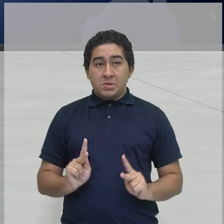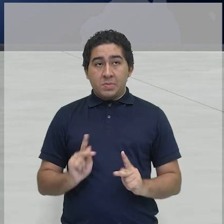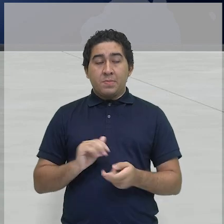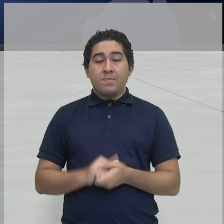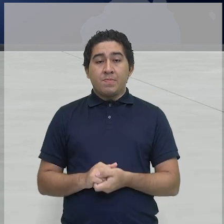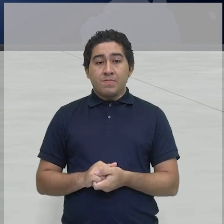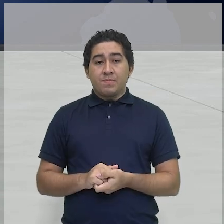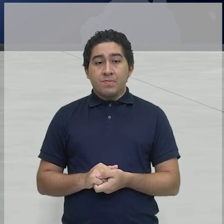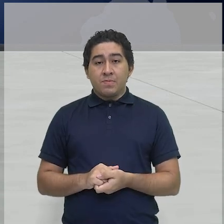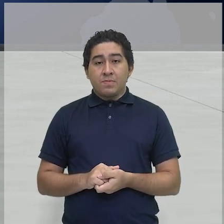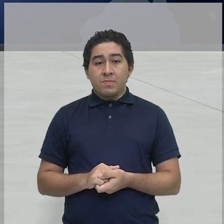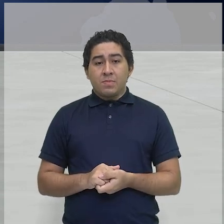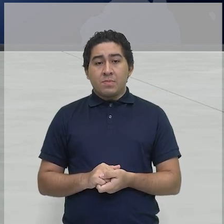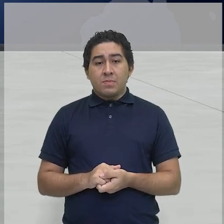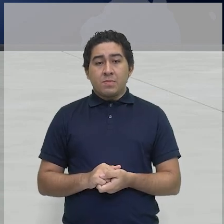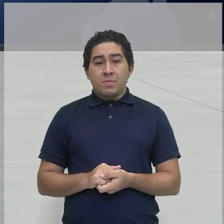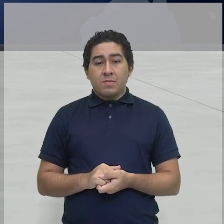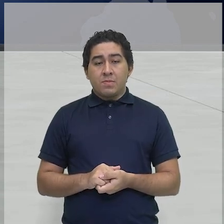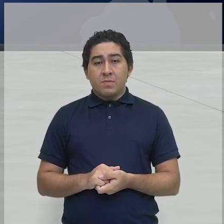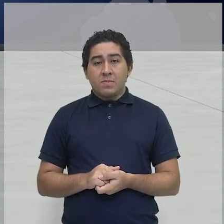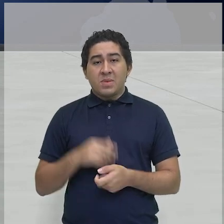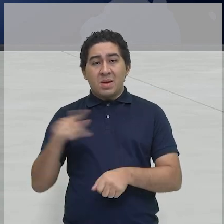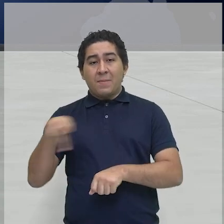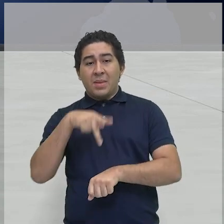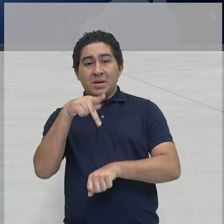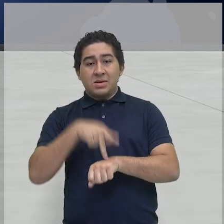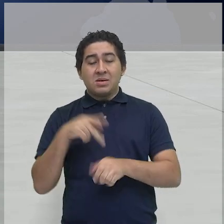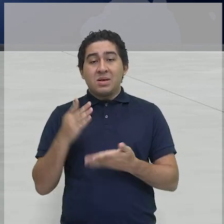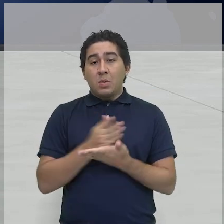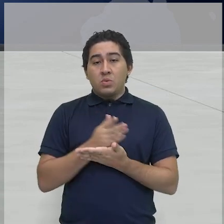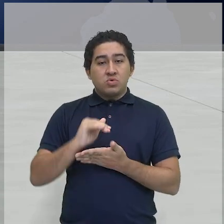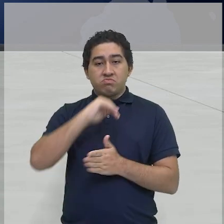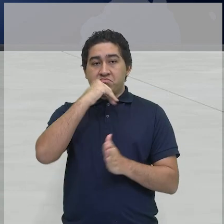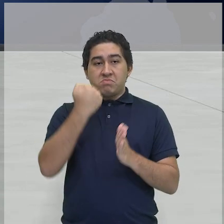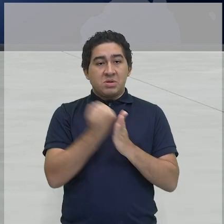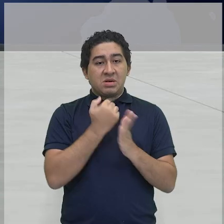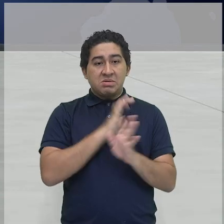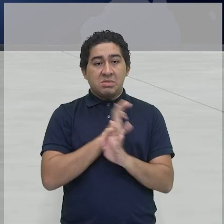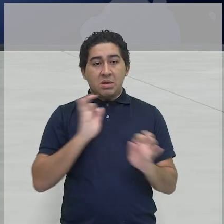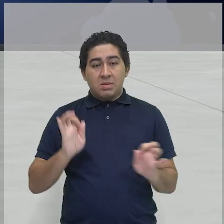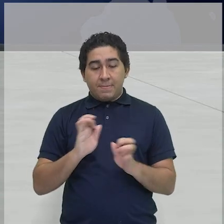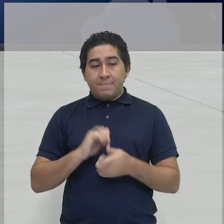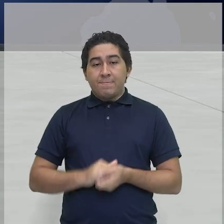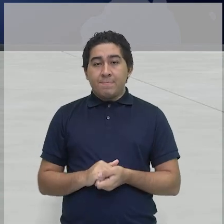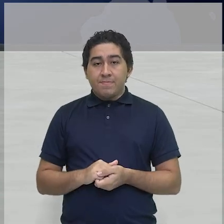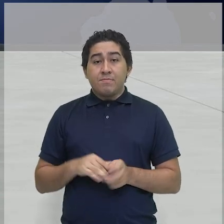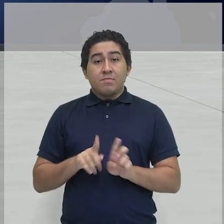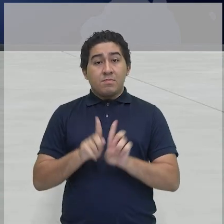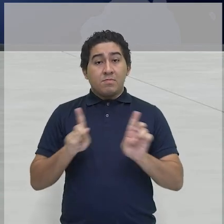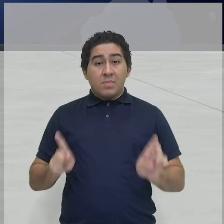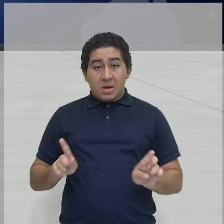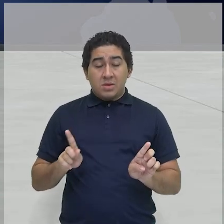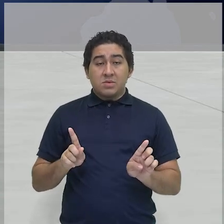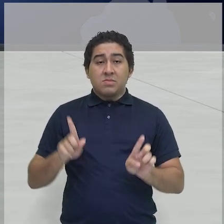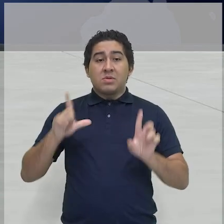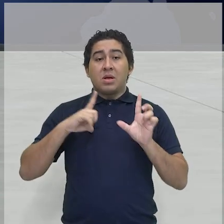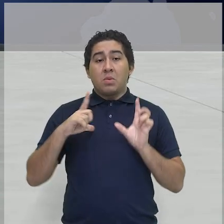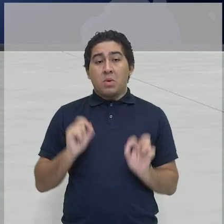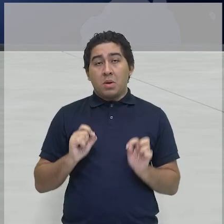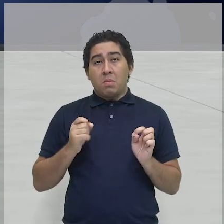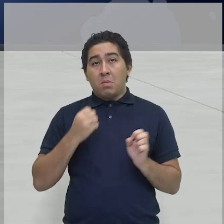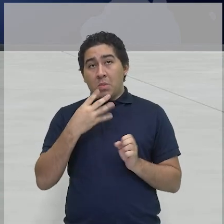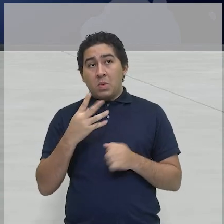eles obedecem a estes textos, a estas recomendações, né? Mas elas estão aí para